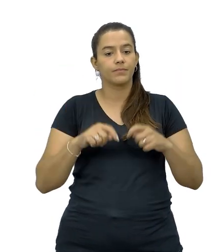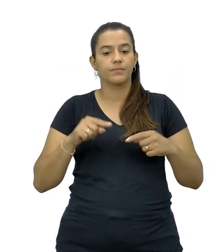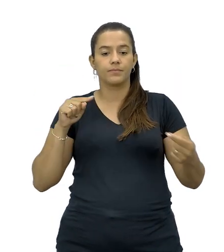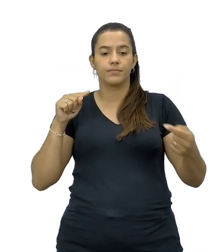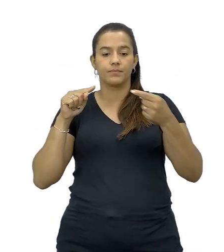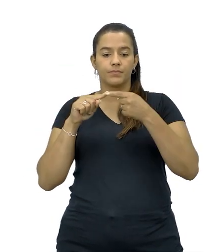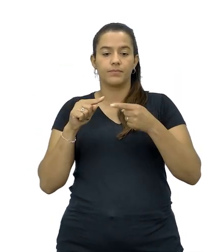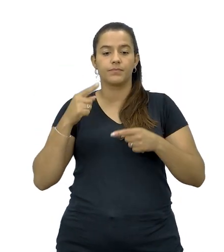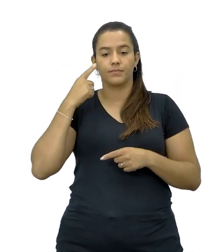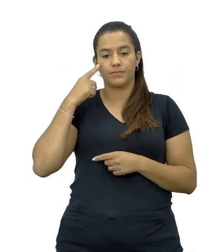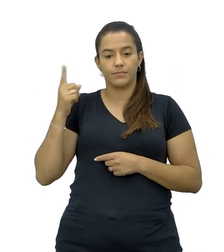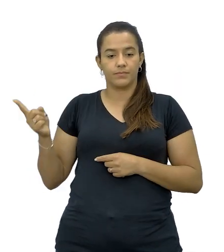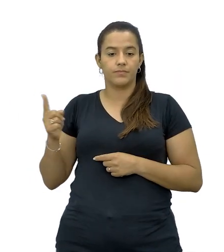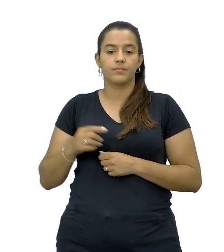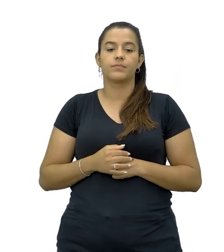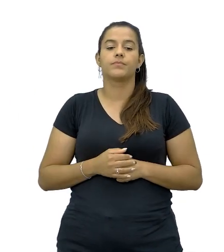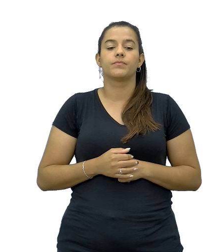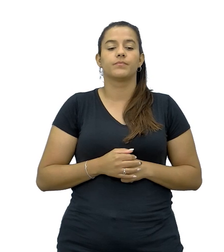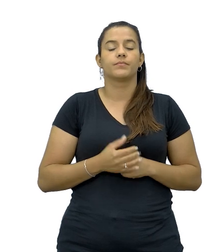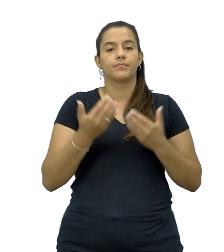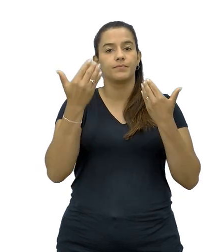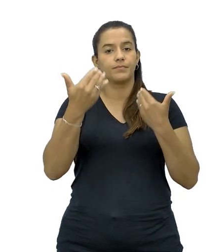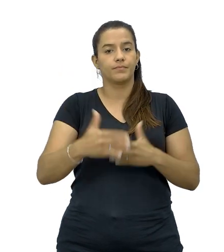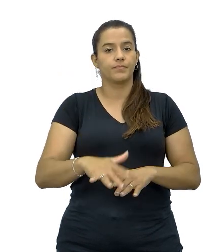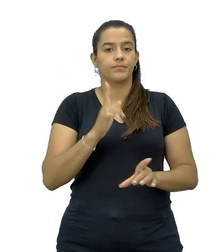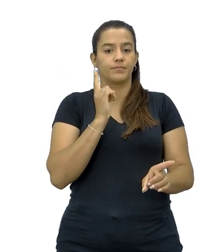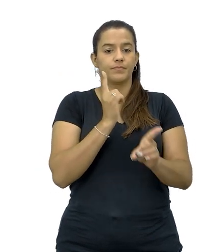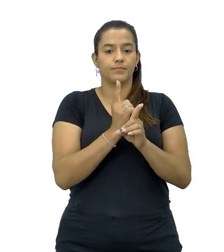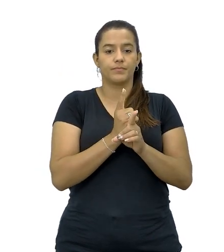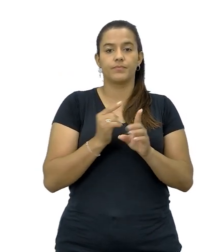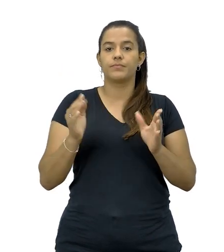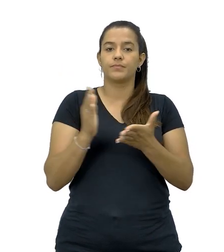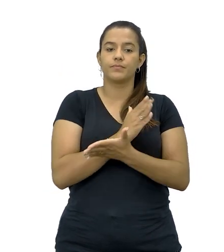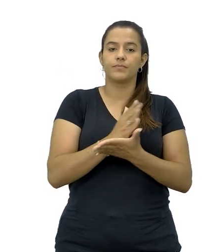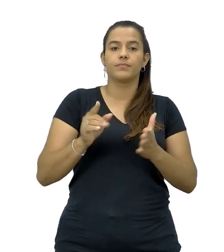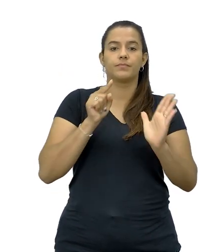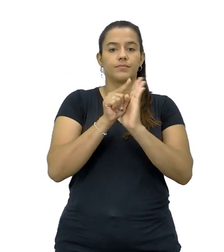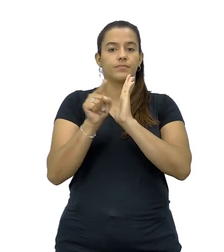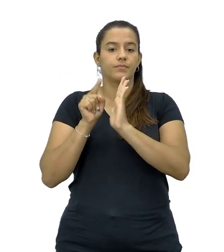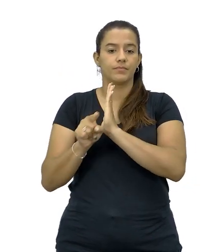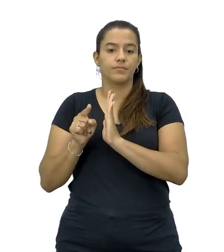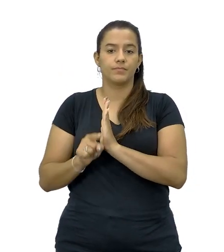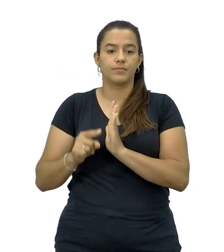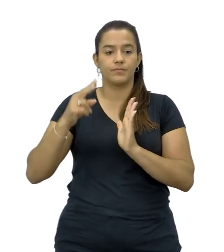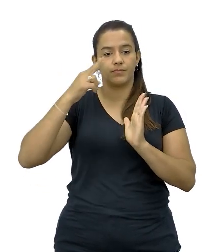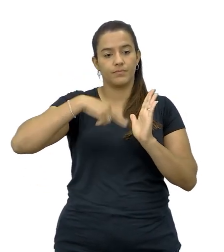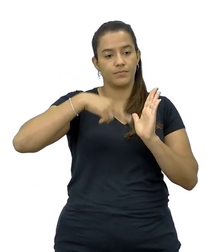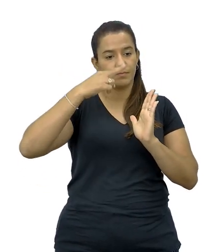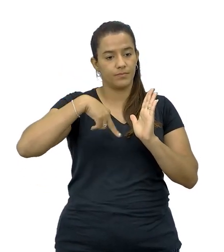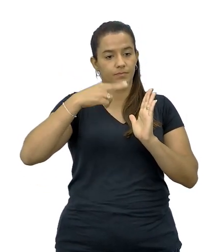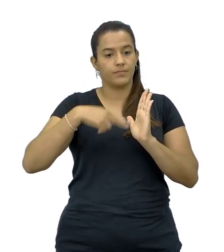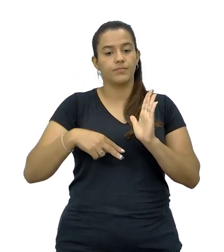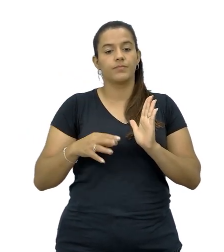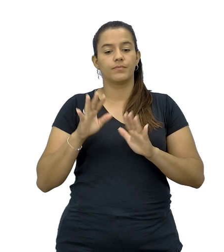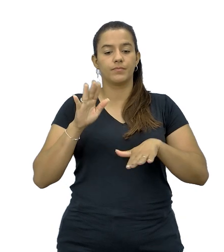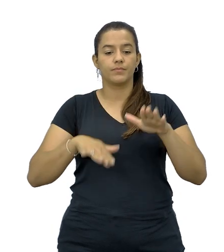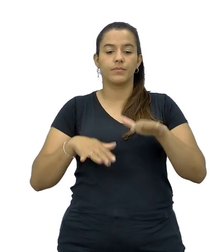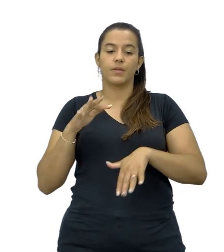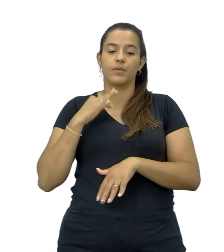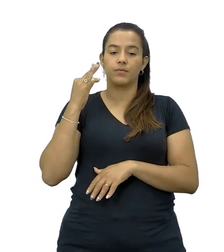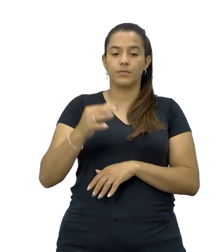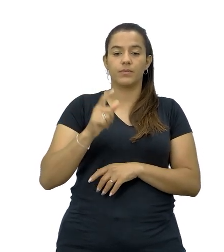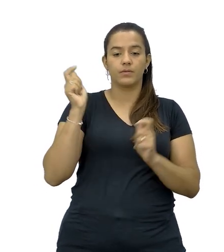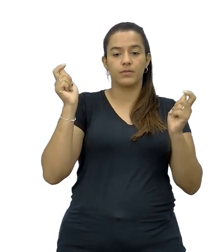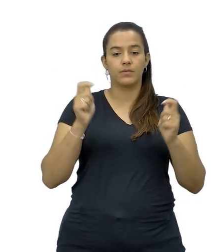eu olho para essa avaliação, identifico questões, lendo as questões, tá? Parece que futuramente a gente vai